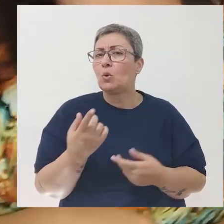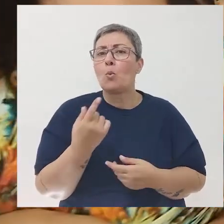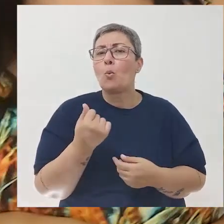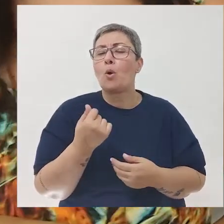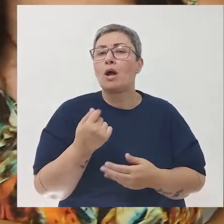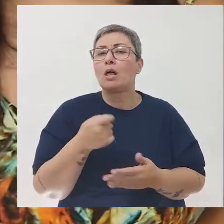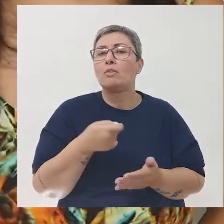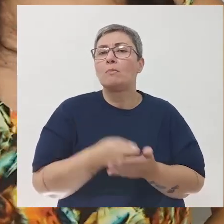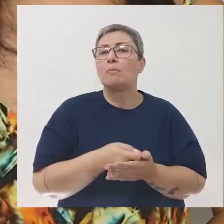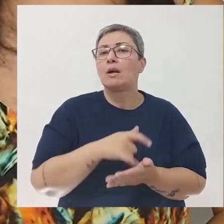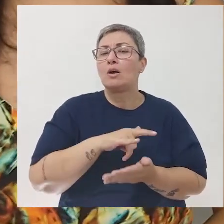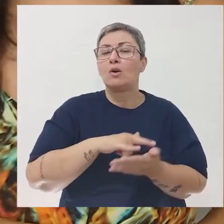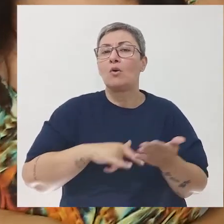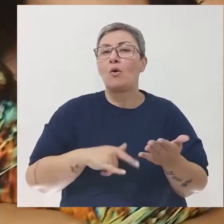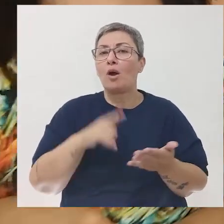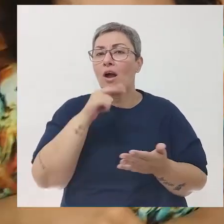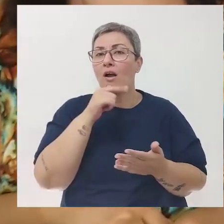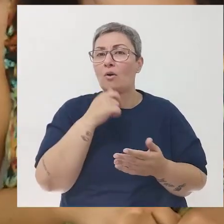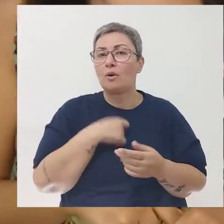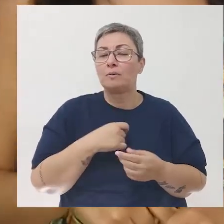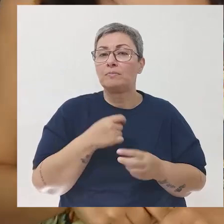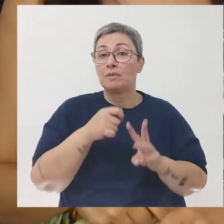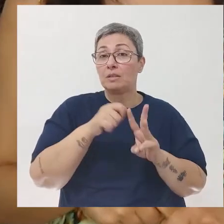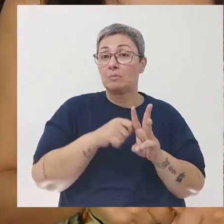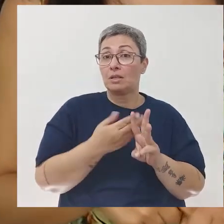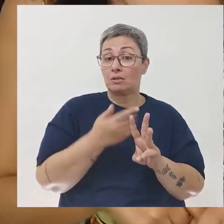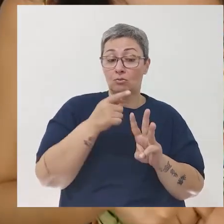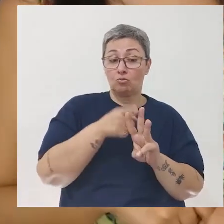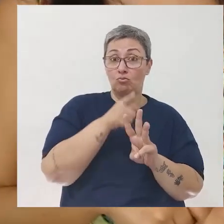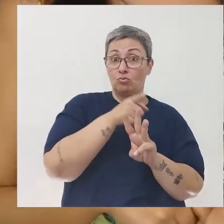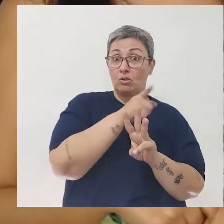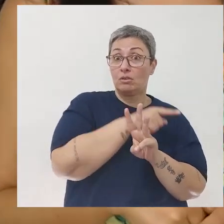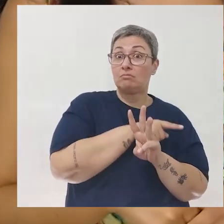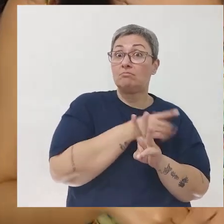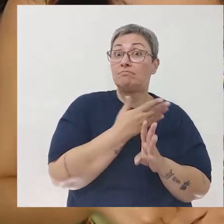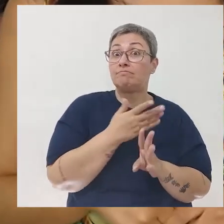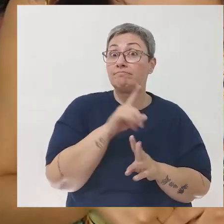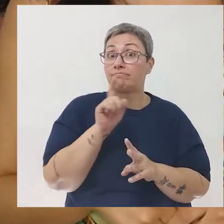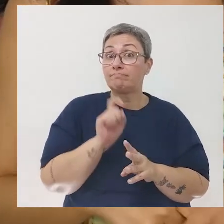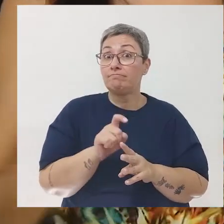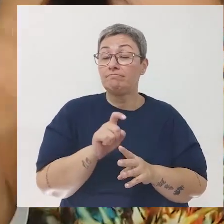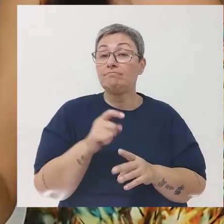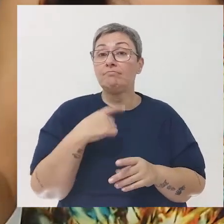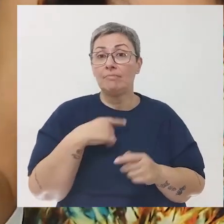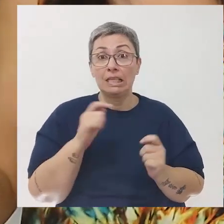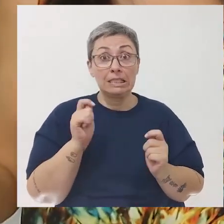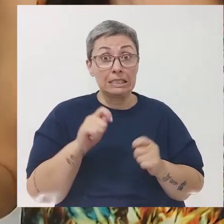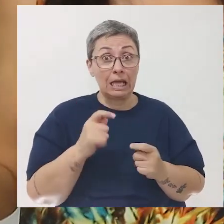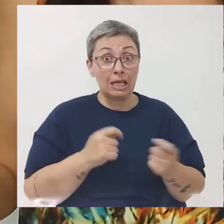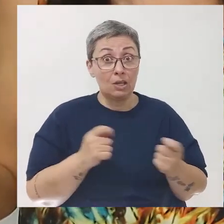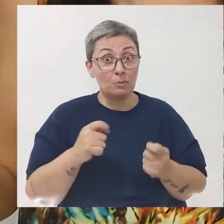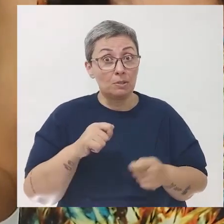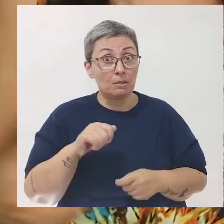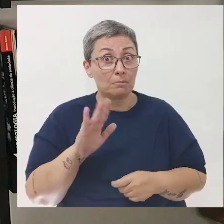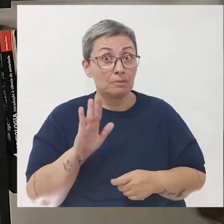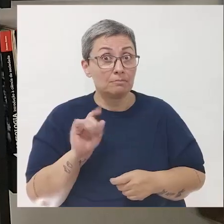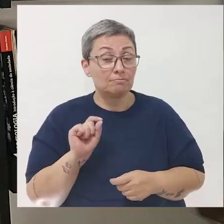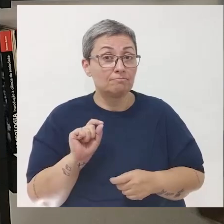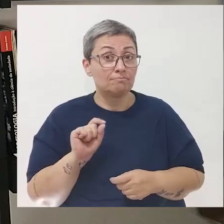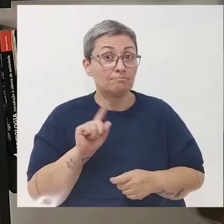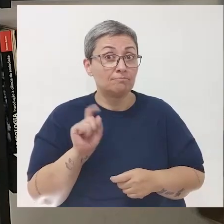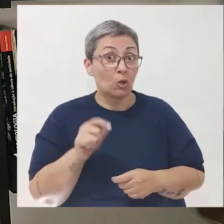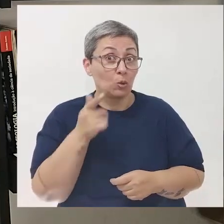Quanto você pagou pela água consumida nos últimos 3 meses? Dá para economizar mais?